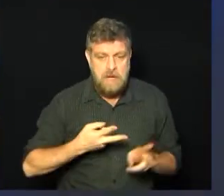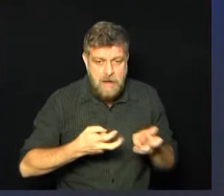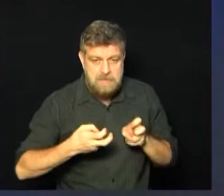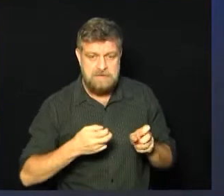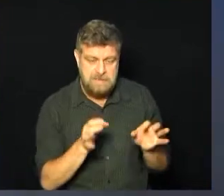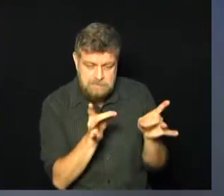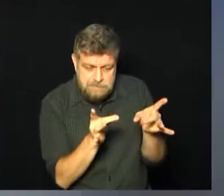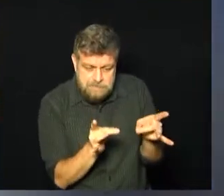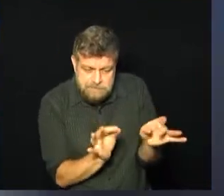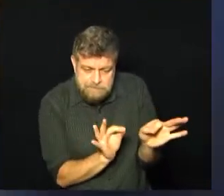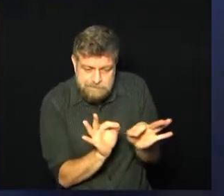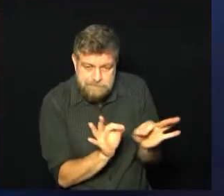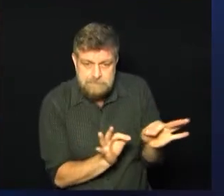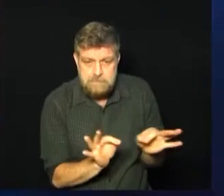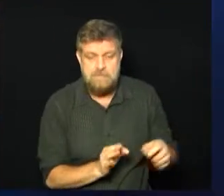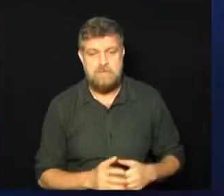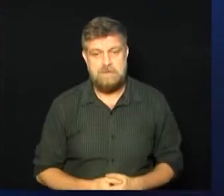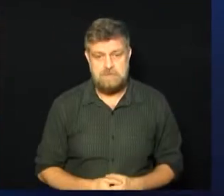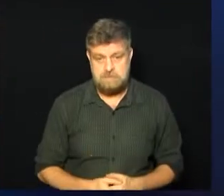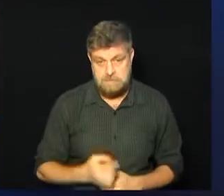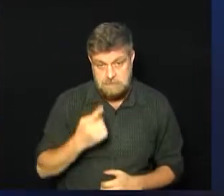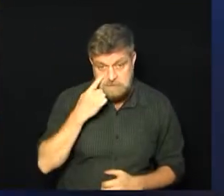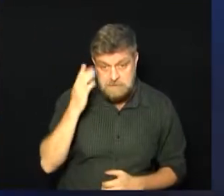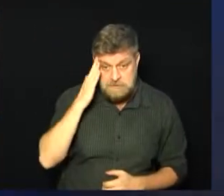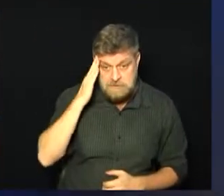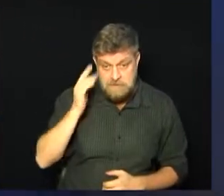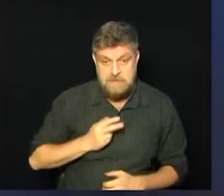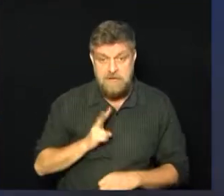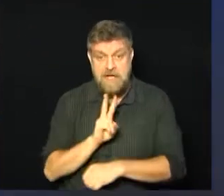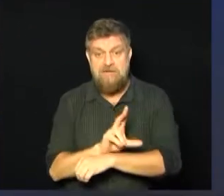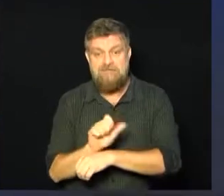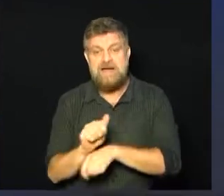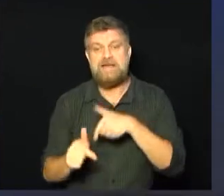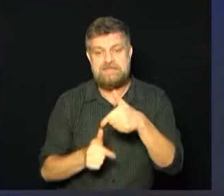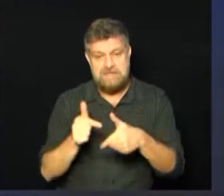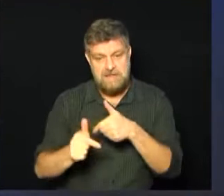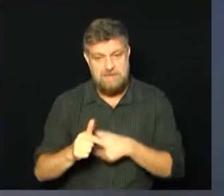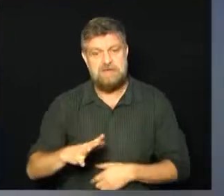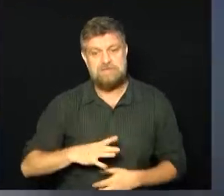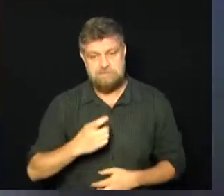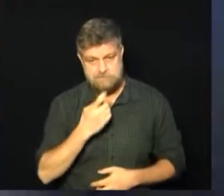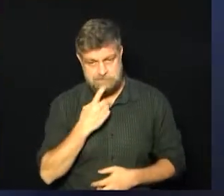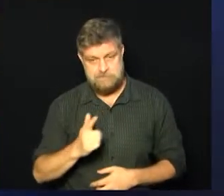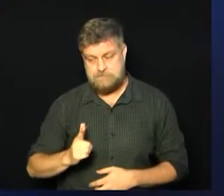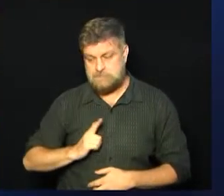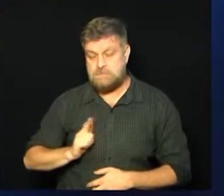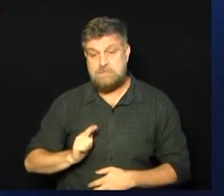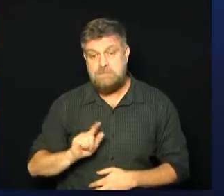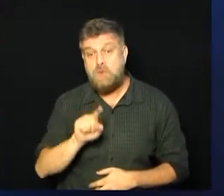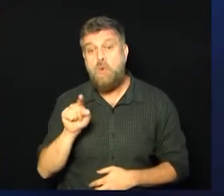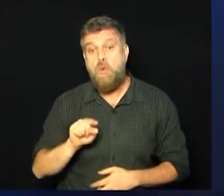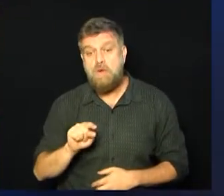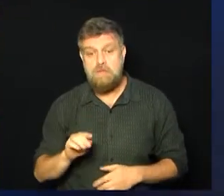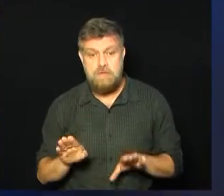alteração, aprimoramento do decreto. Você vai saber quais são as vagas de emprego disponíveis para Campinas. Ainda